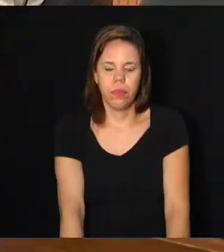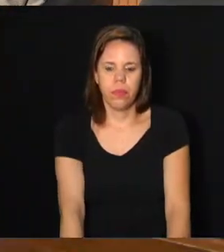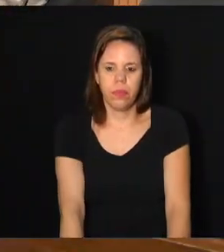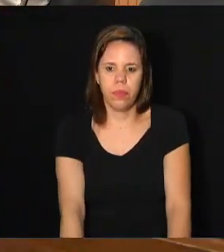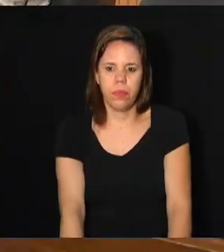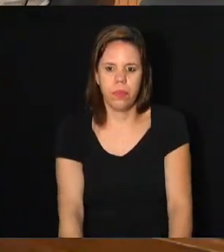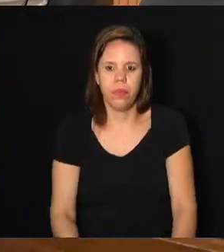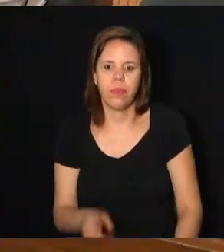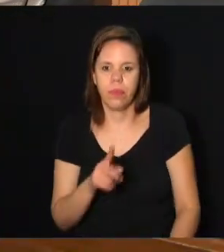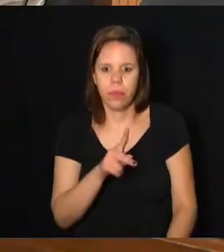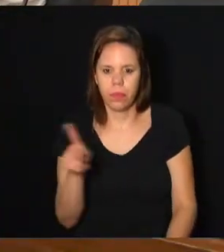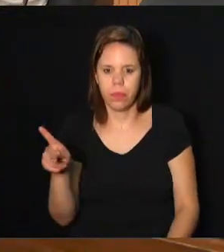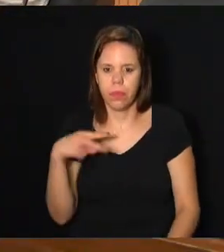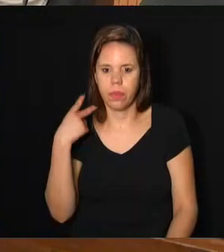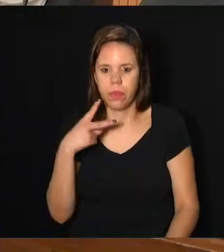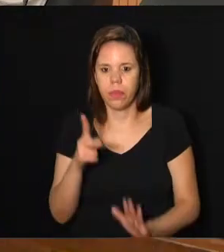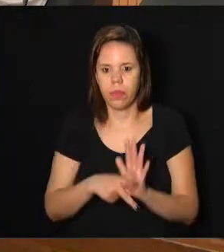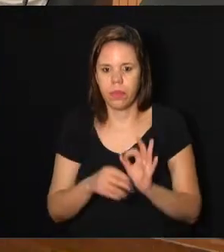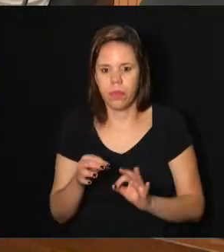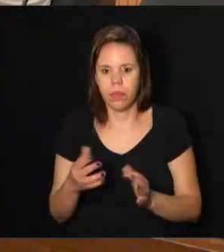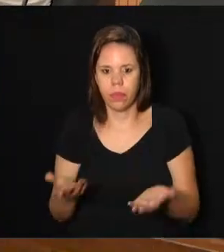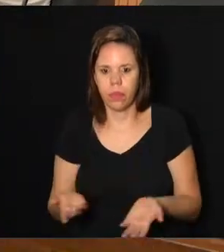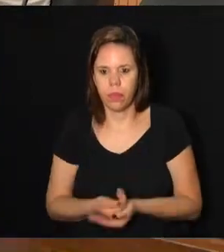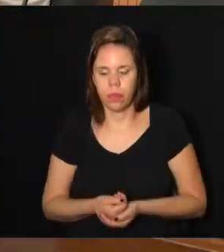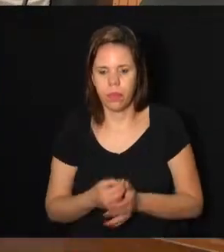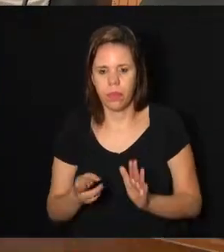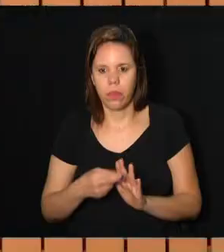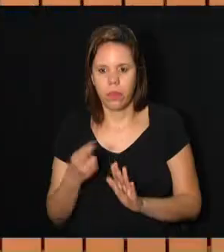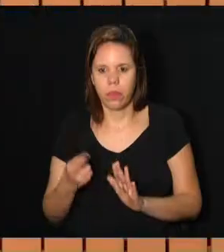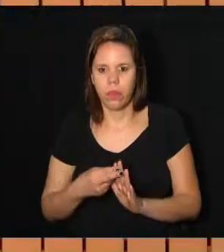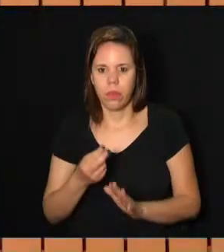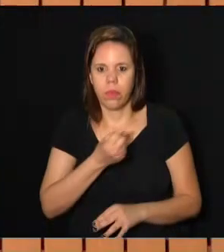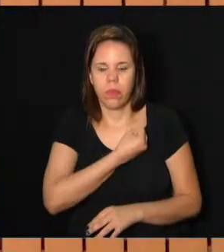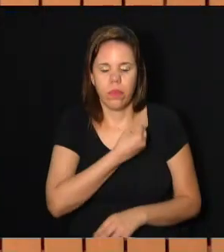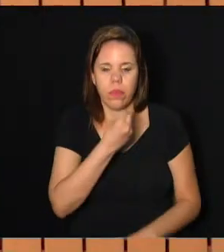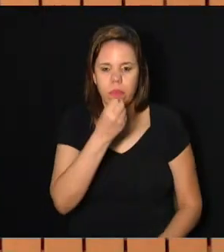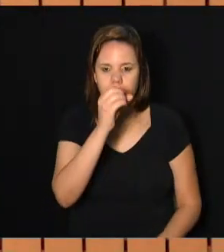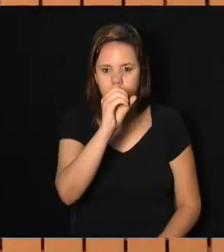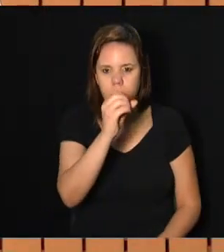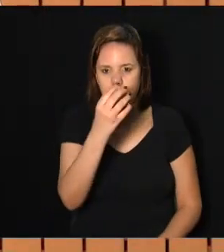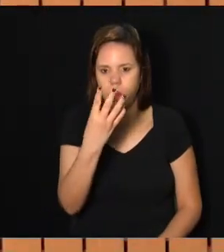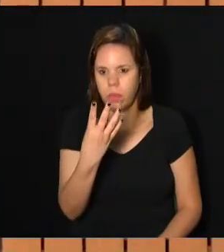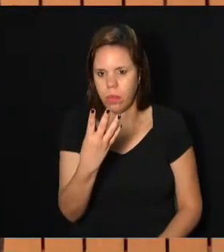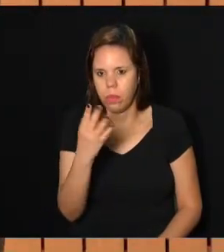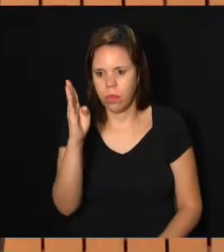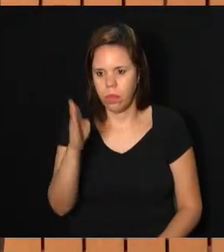Senhor presidente, o projeto de resolução número 04/2019